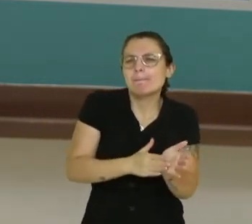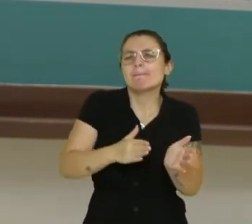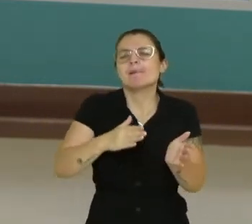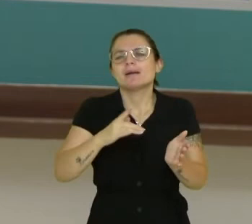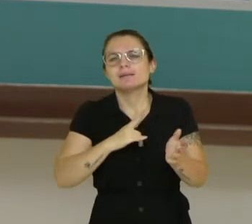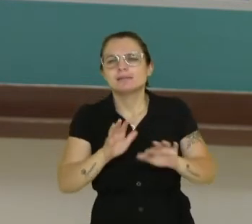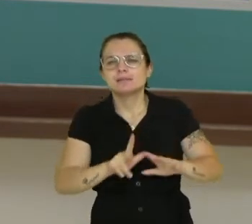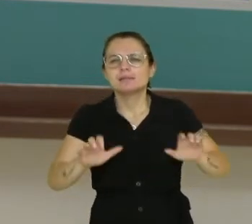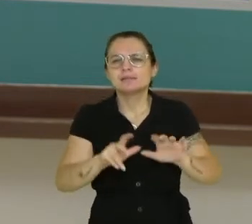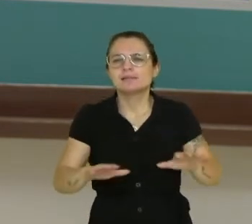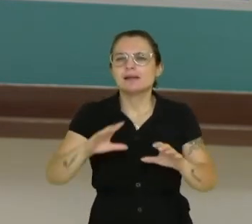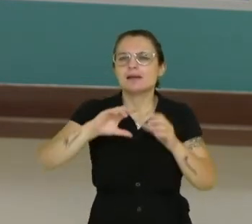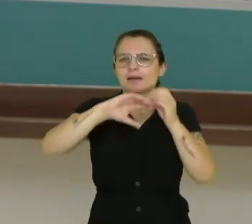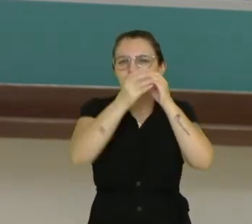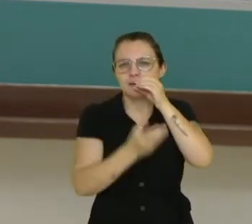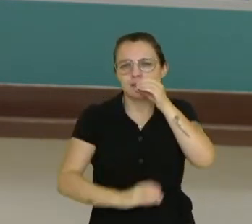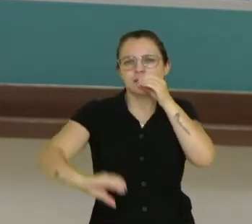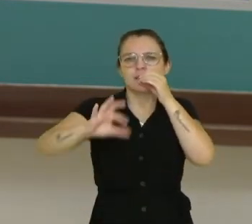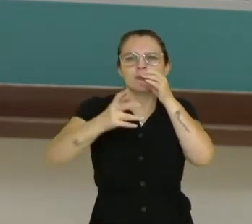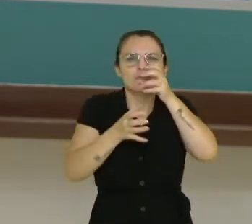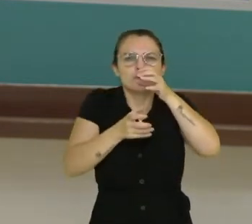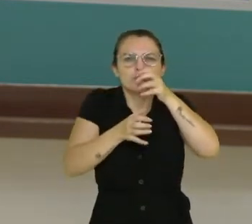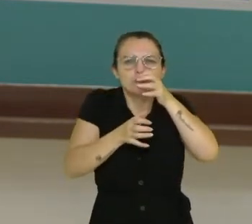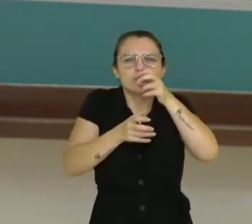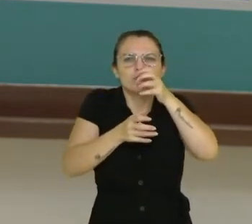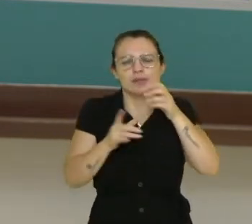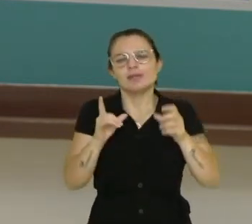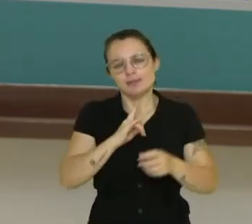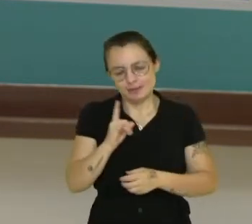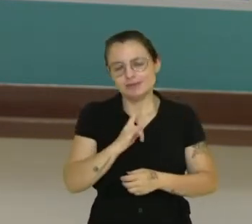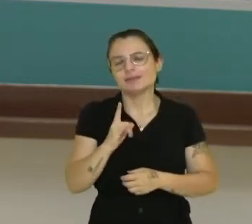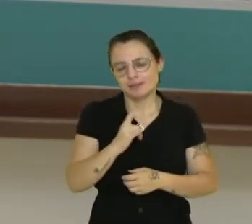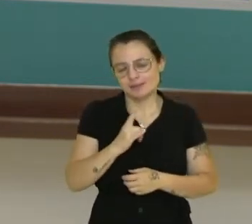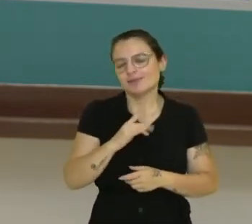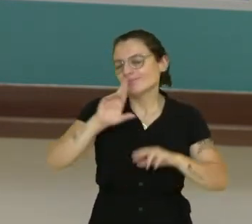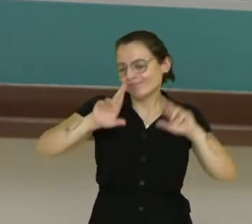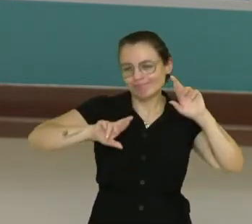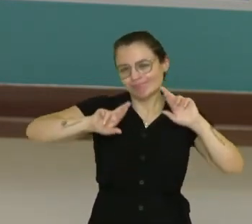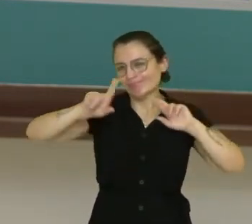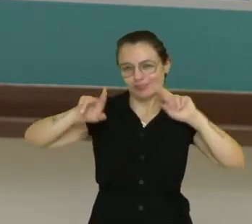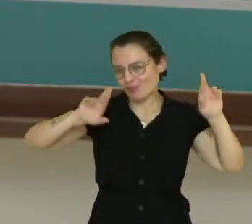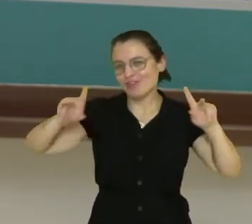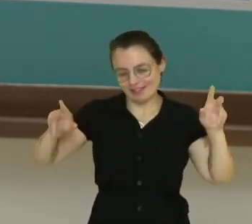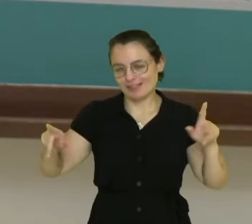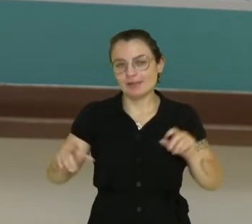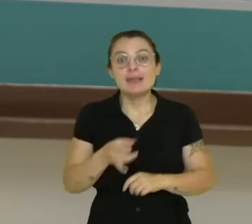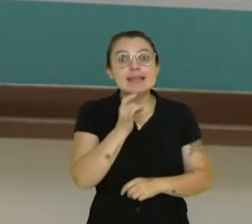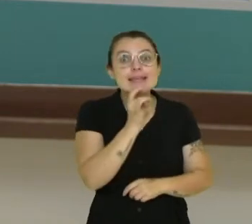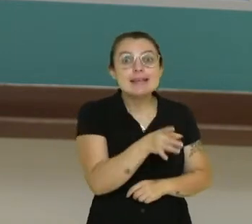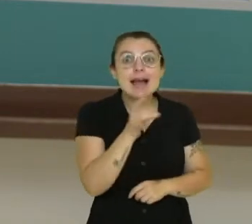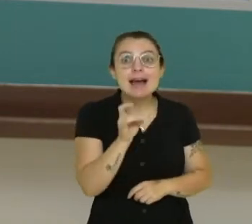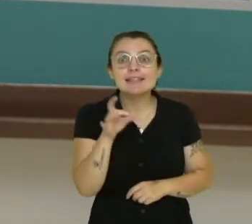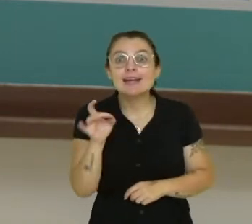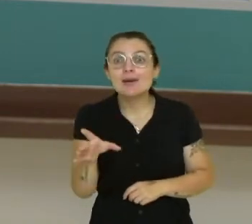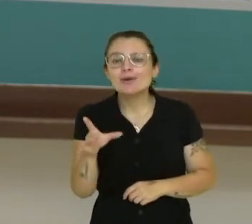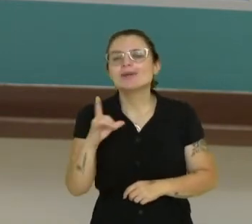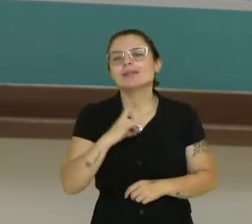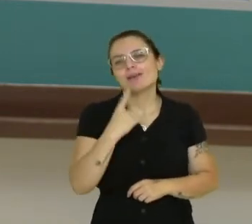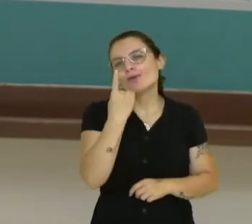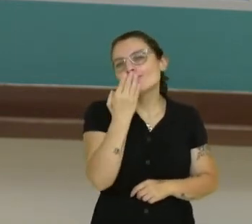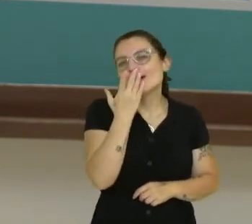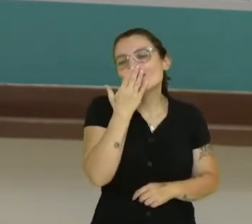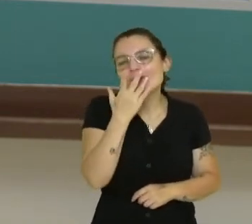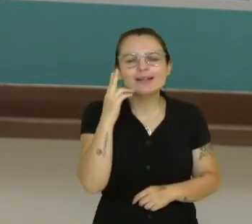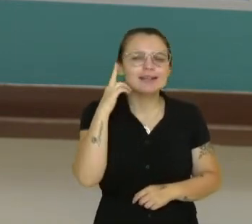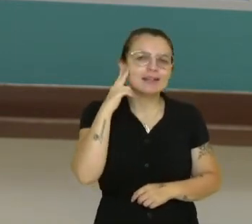piano, saxofone, são vários os instrumentos musicais e cada um deles tem a sua cor natural, que